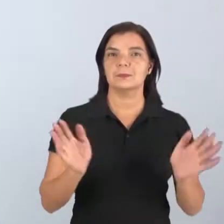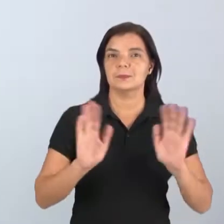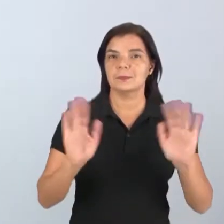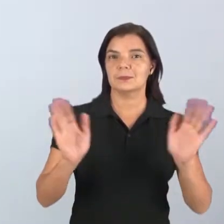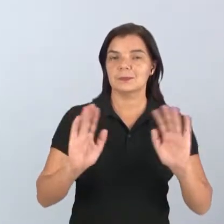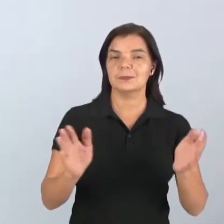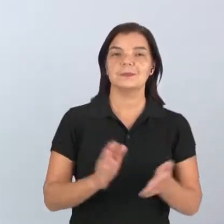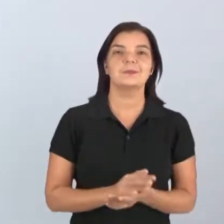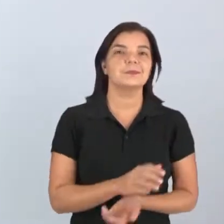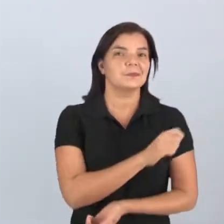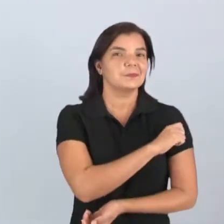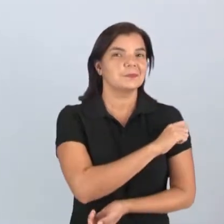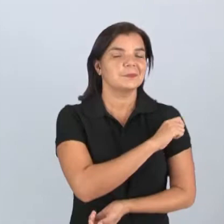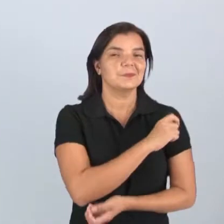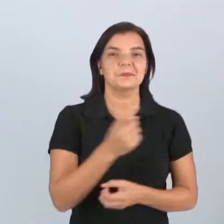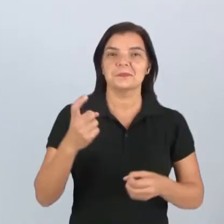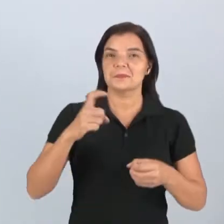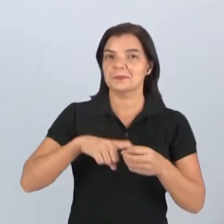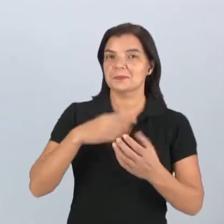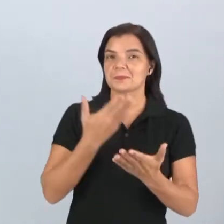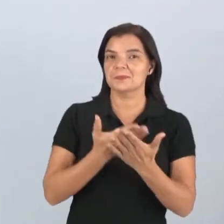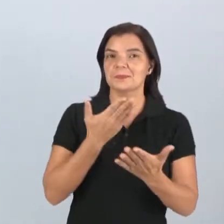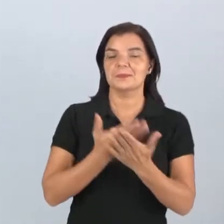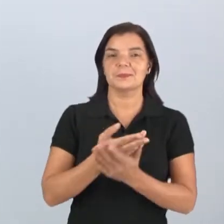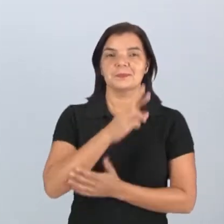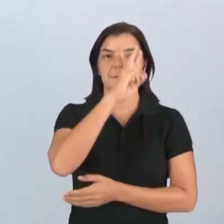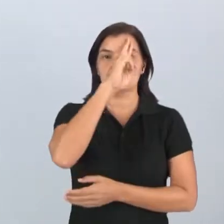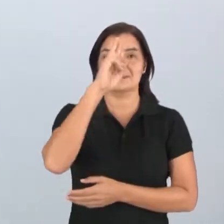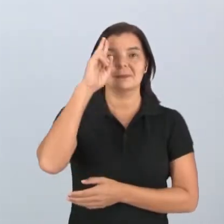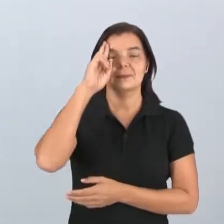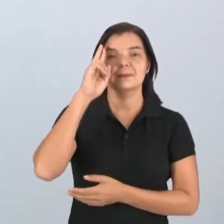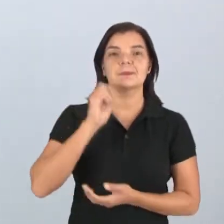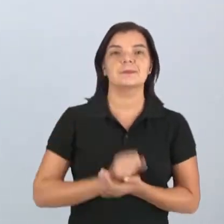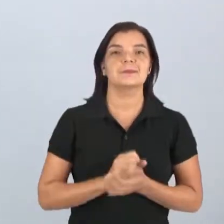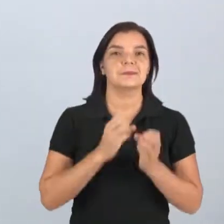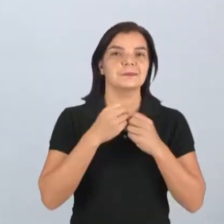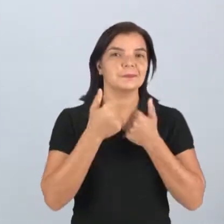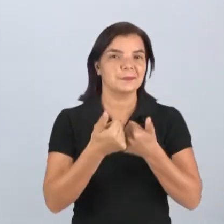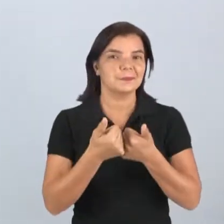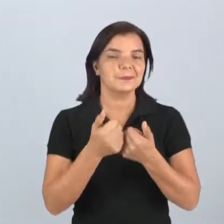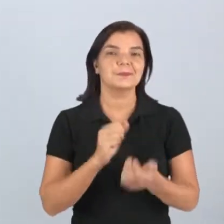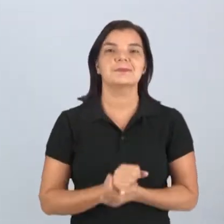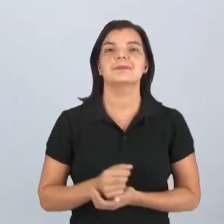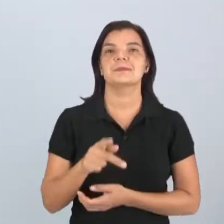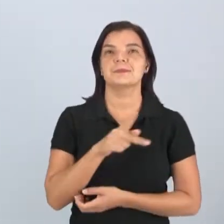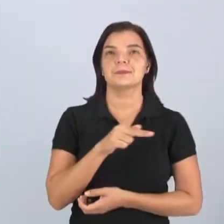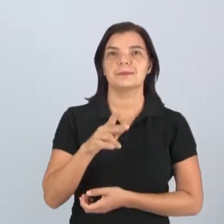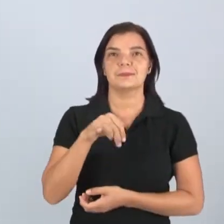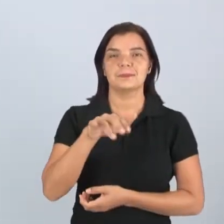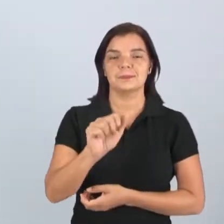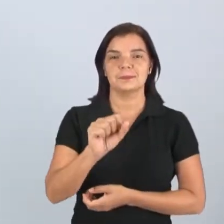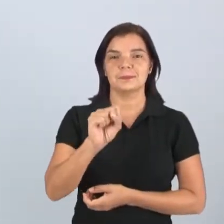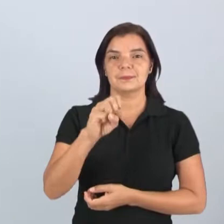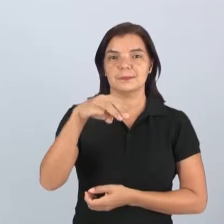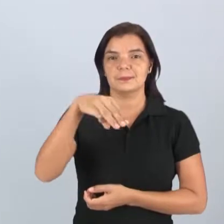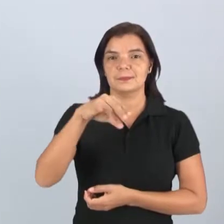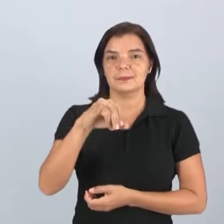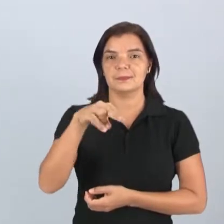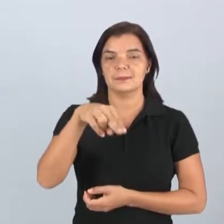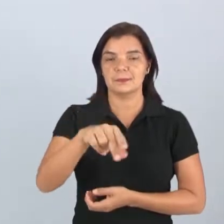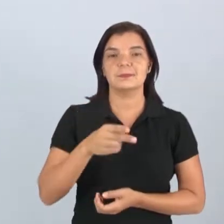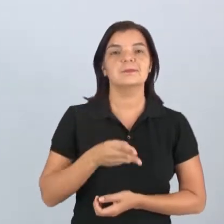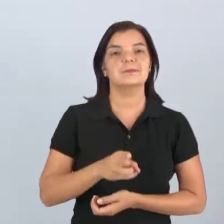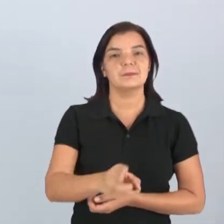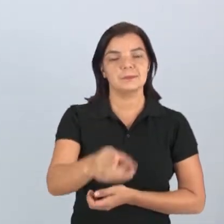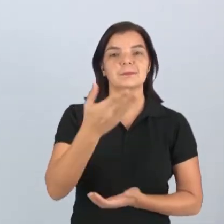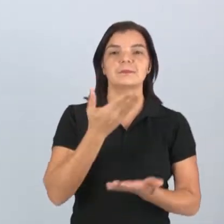Olá, querido aluno! Estamos de volta para mais uma aula de História. Tudo bem com você? Sou a professora Yasmin e nós vamos dar